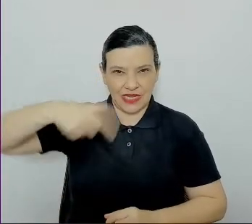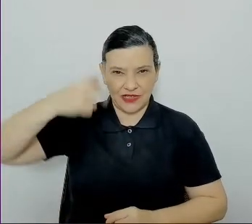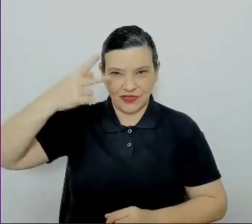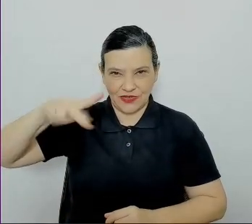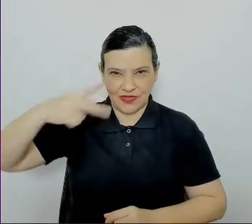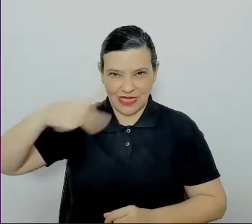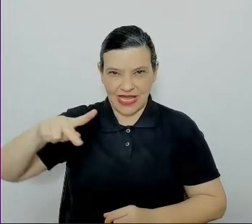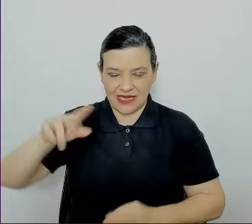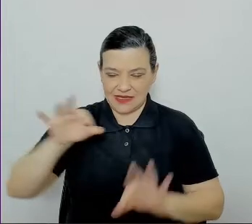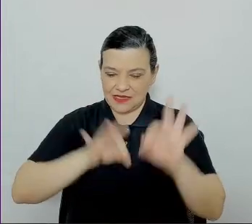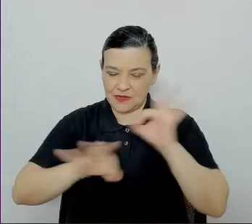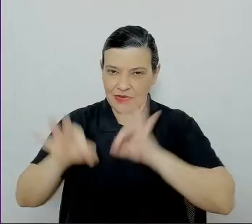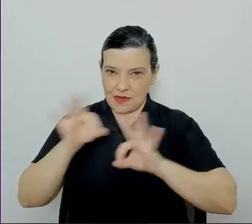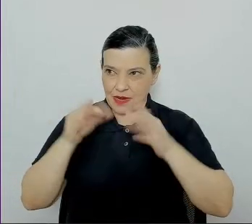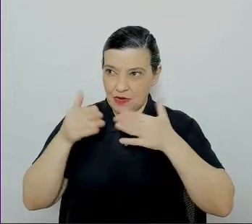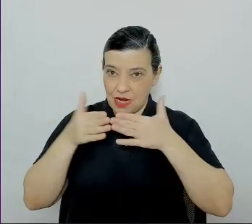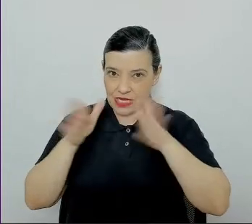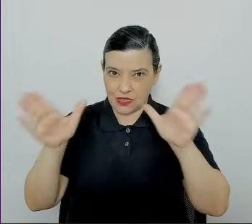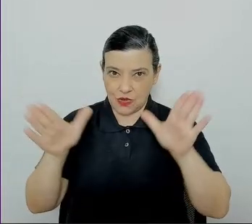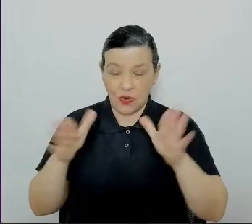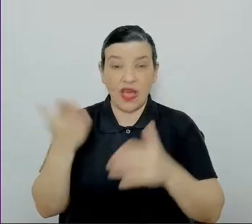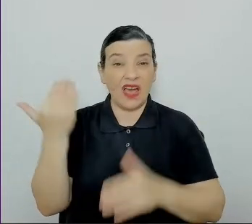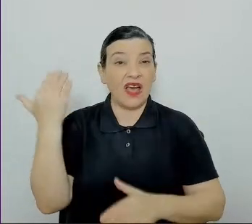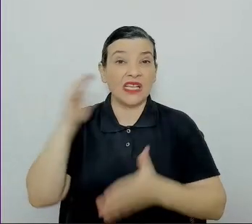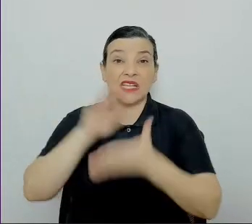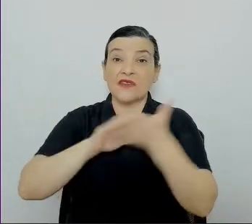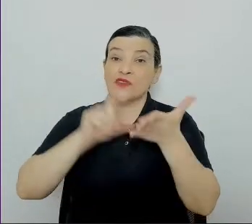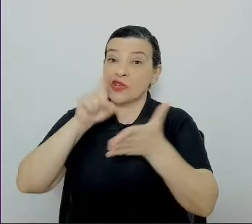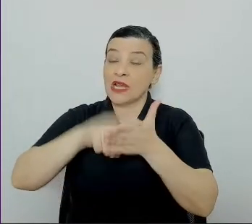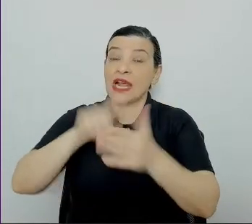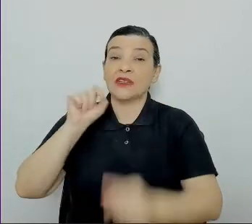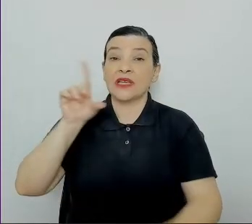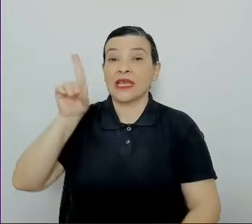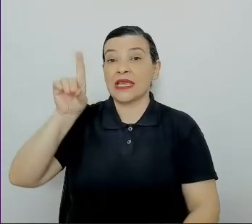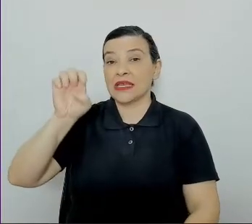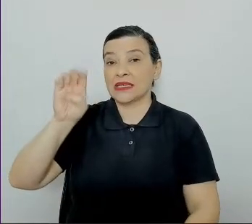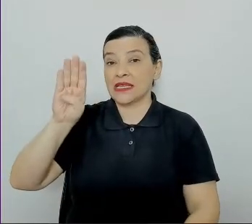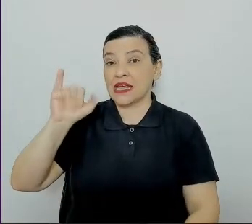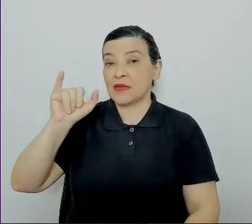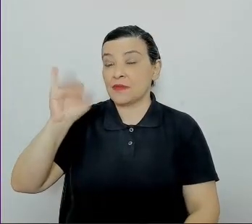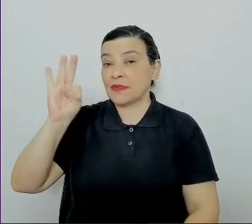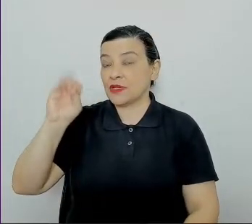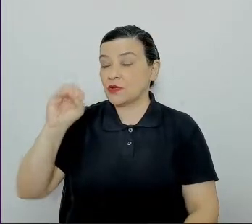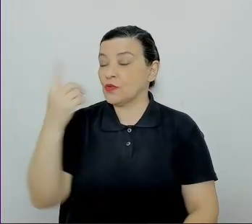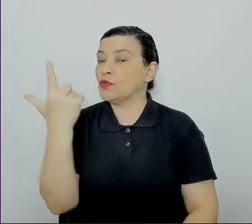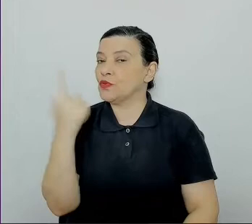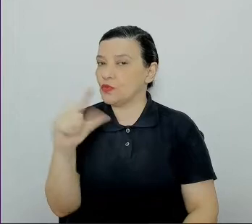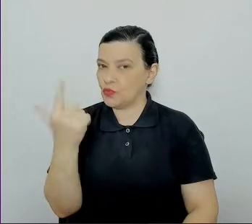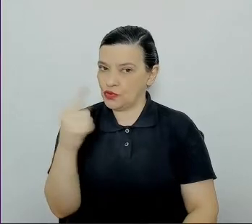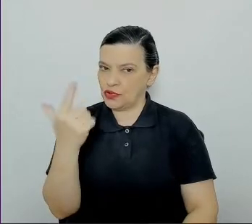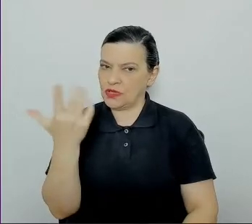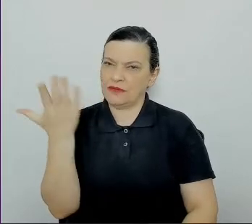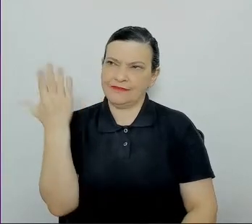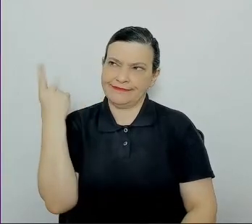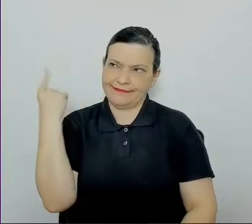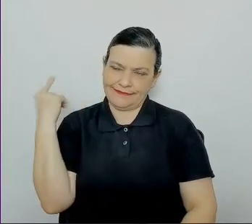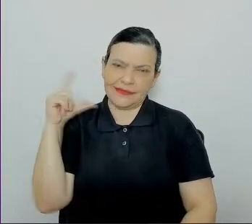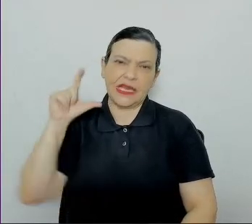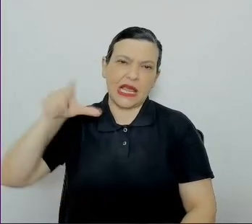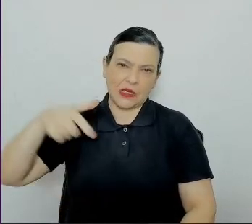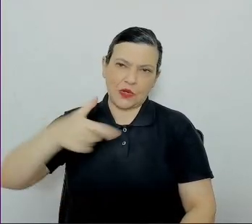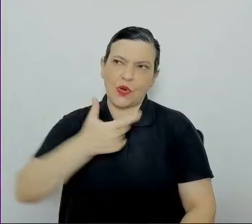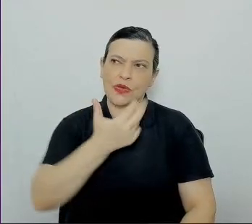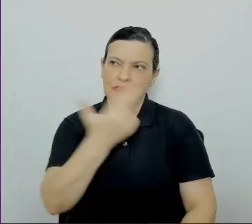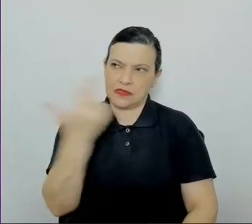e durante muito tempo não tinha funcionalidade de débito automático, que é algo que tem cartões aí desde, sei lá, há muito tempo, mas eles não